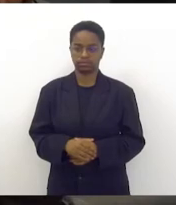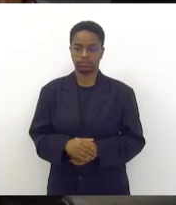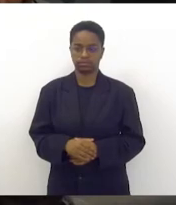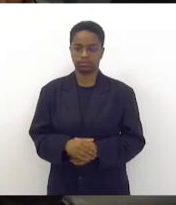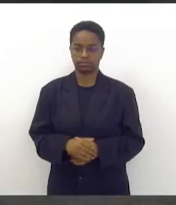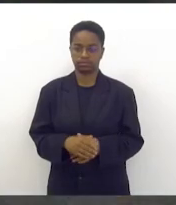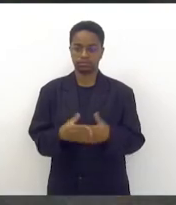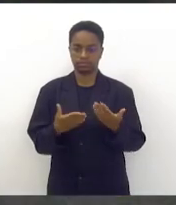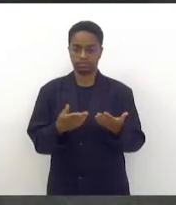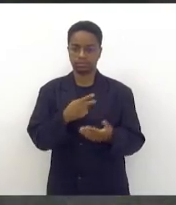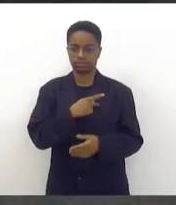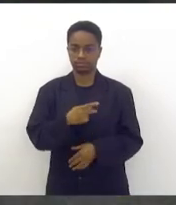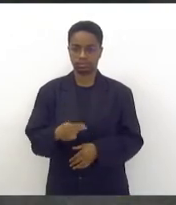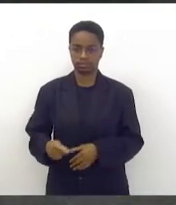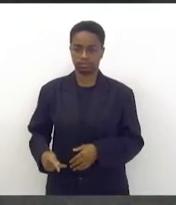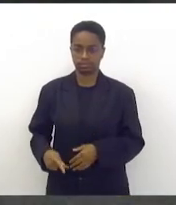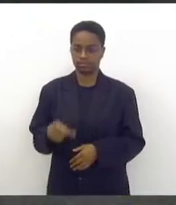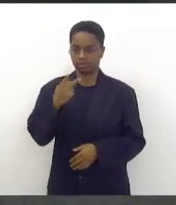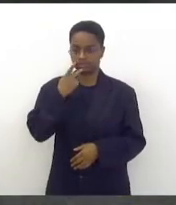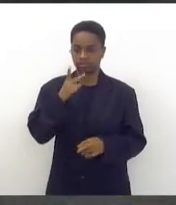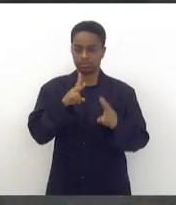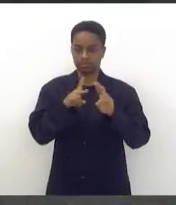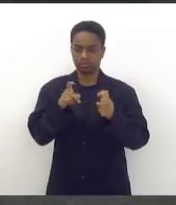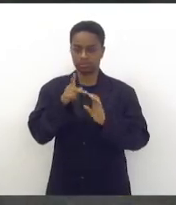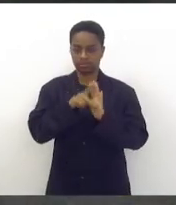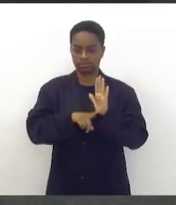Senhor presidente, trata-se do projeto de lei